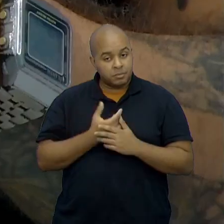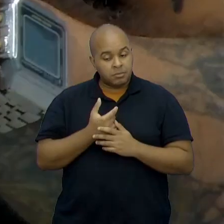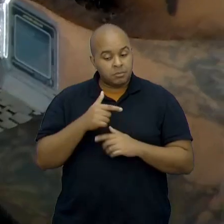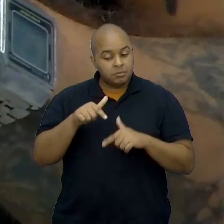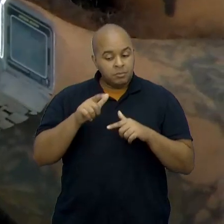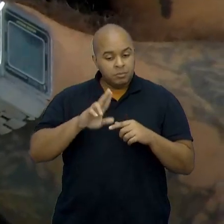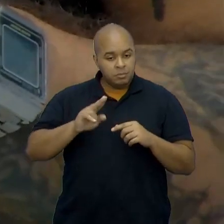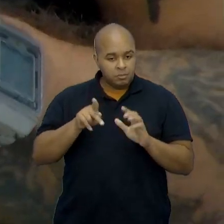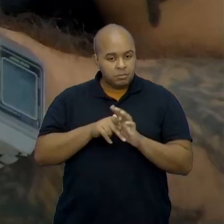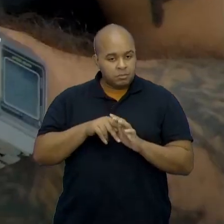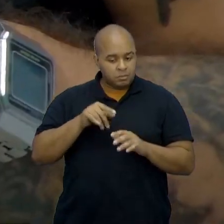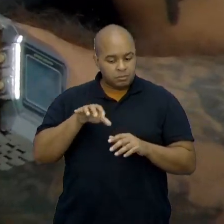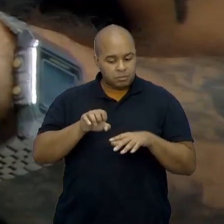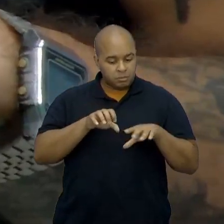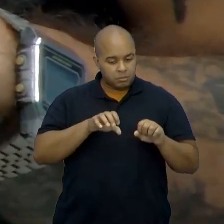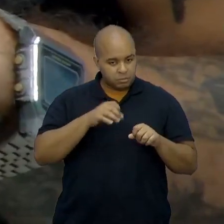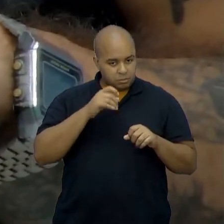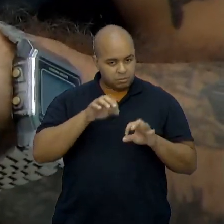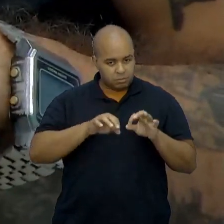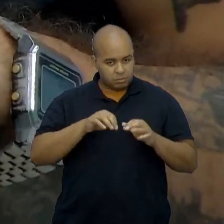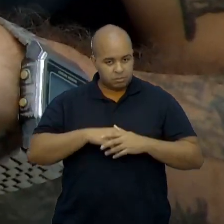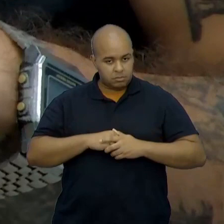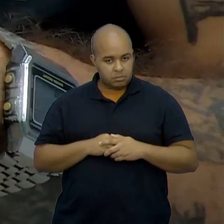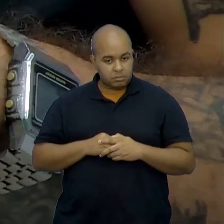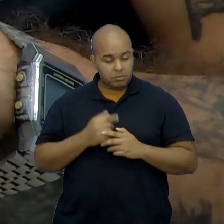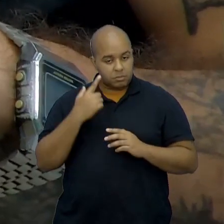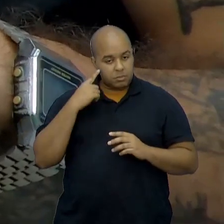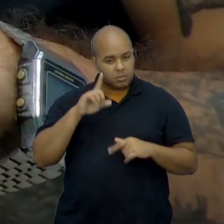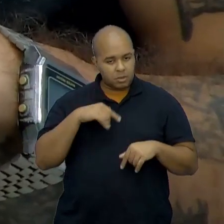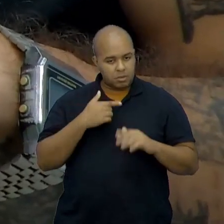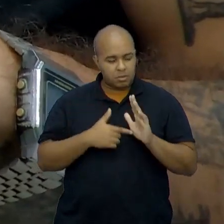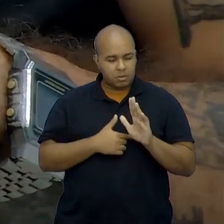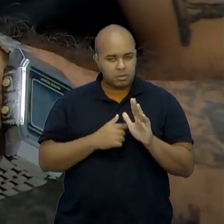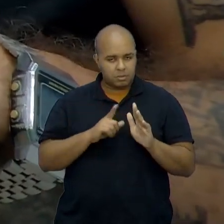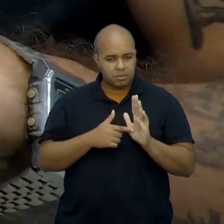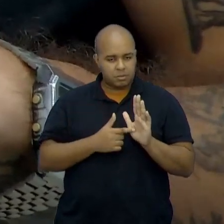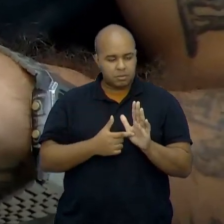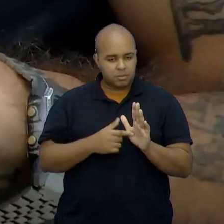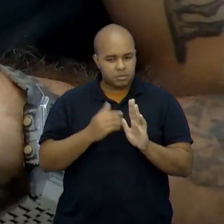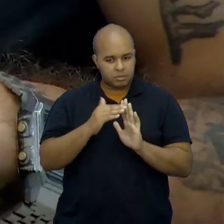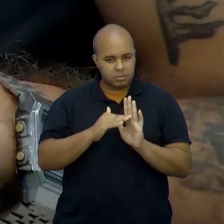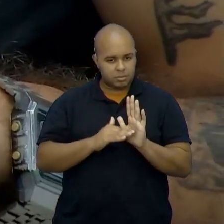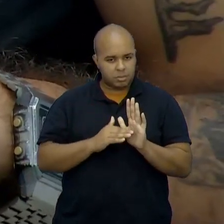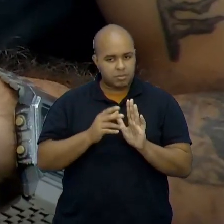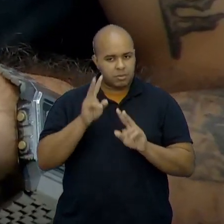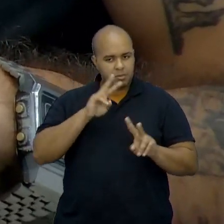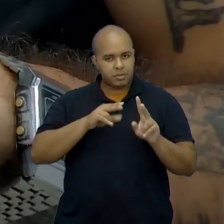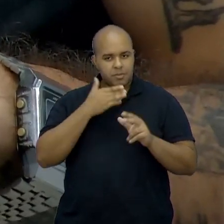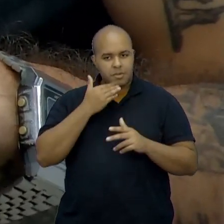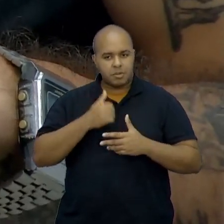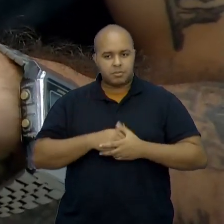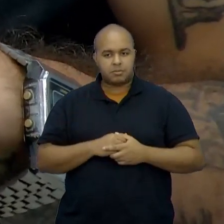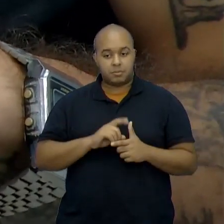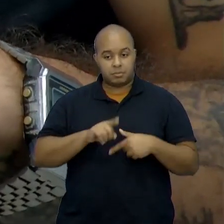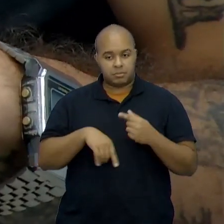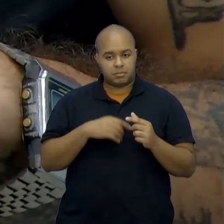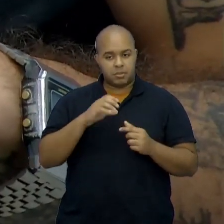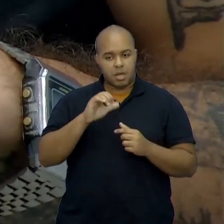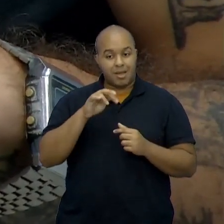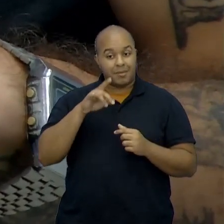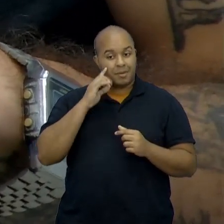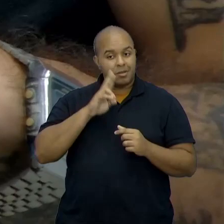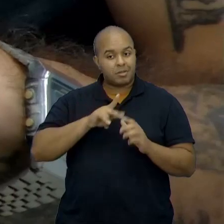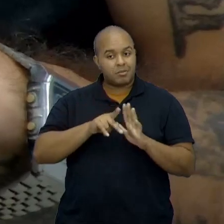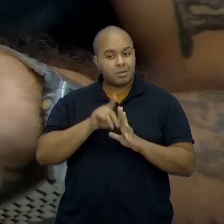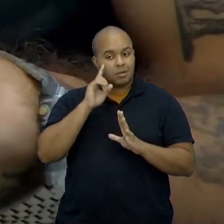trabalhador é utilizado para coletar o recurso. Eu vou depois mostrar no manual com uma visão melhor. E o camelo ele é